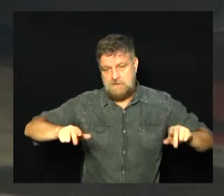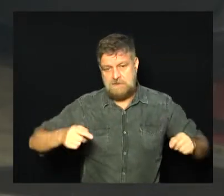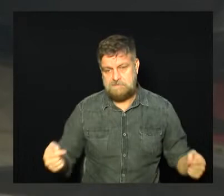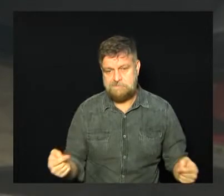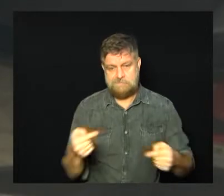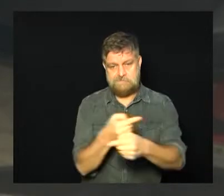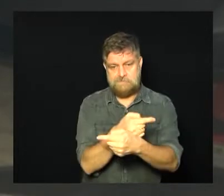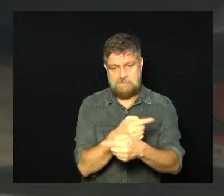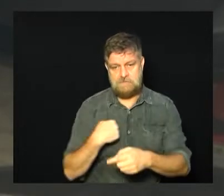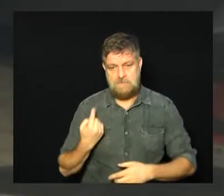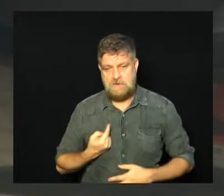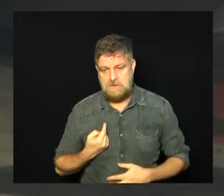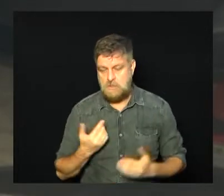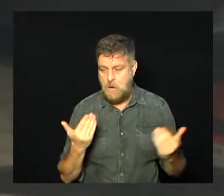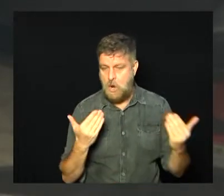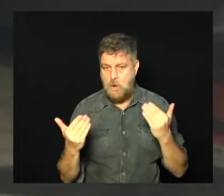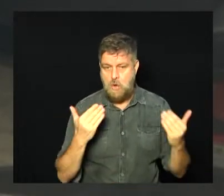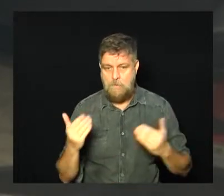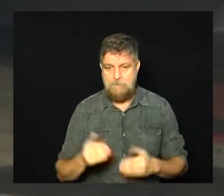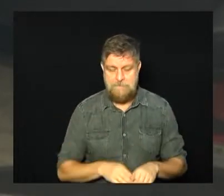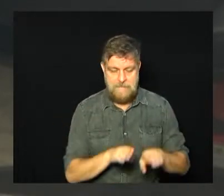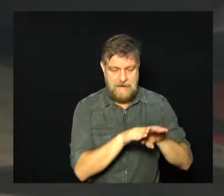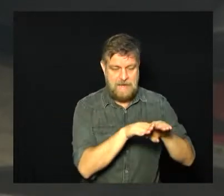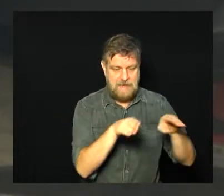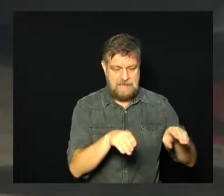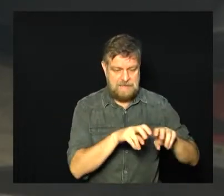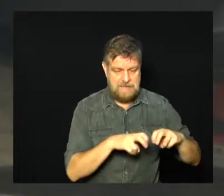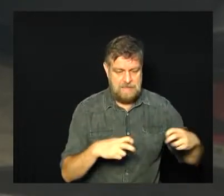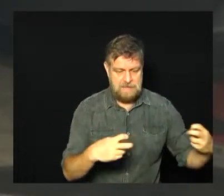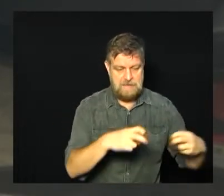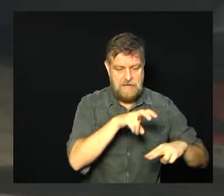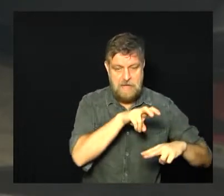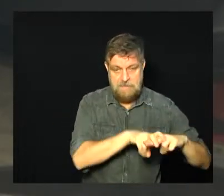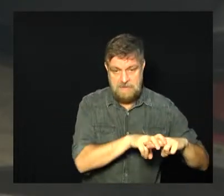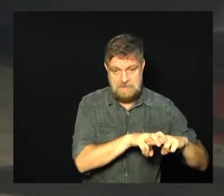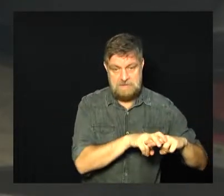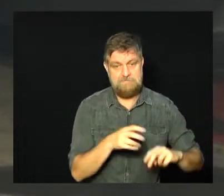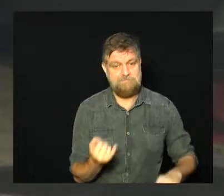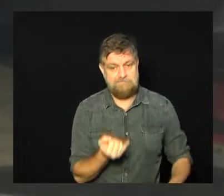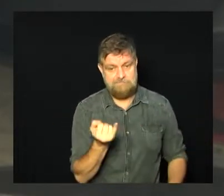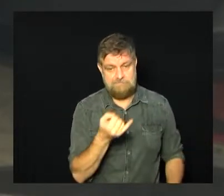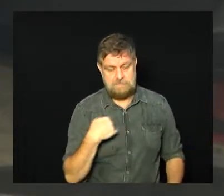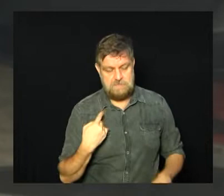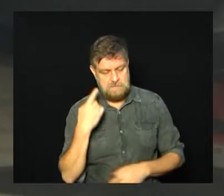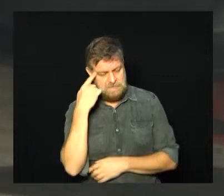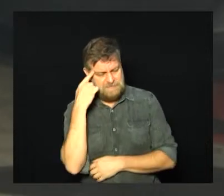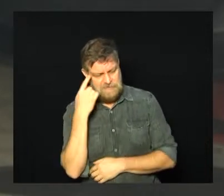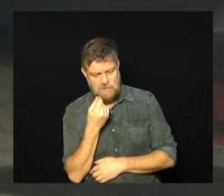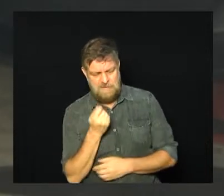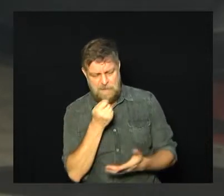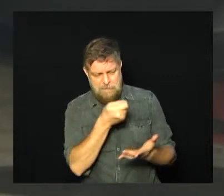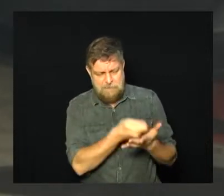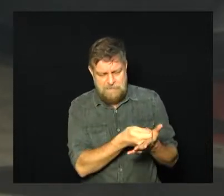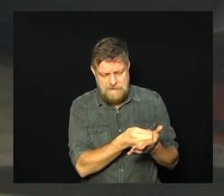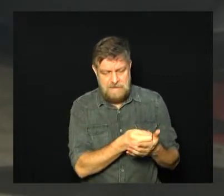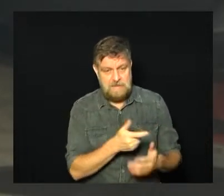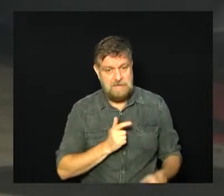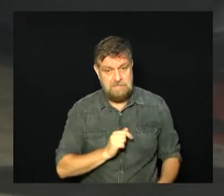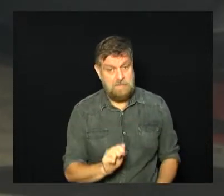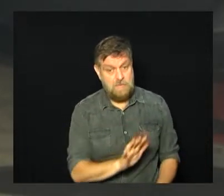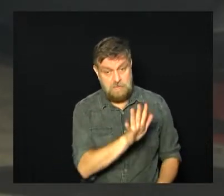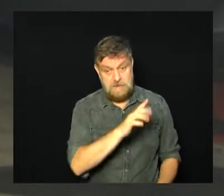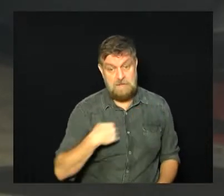quando você faz essa cobrança por mesa de cadeiras. Então, acho que esse é um ponto importante da gente levar em